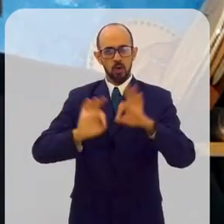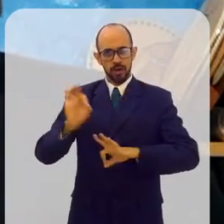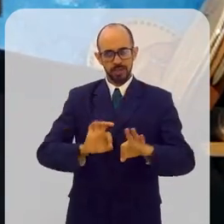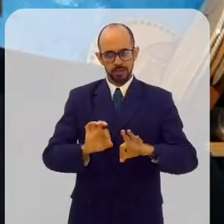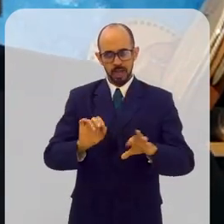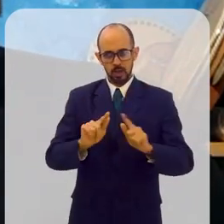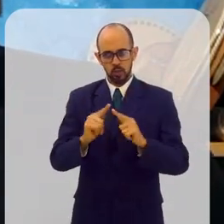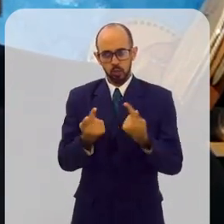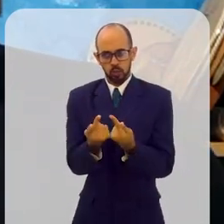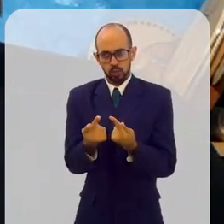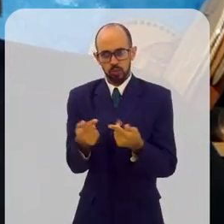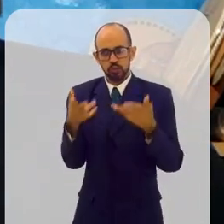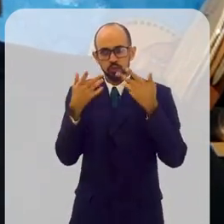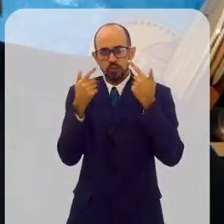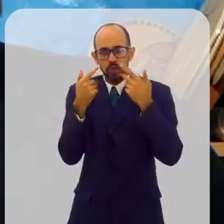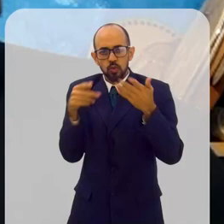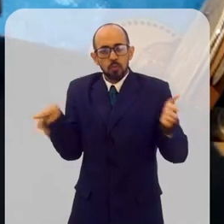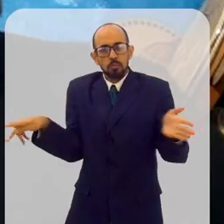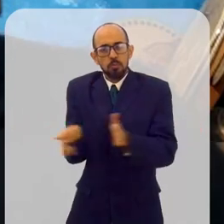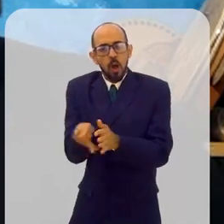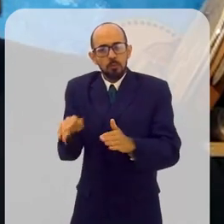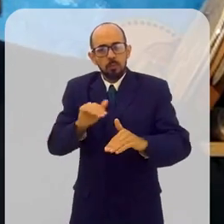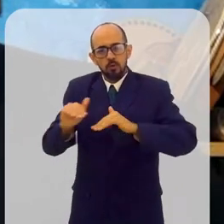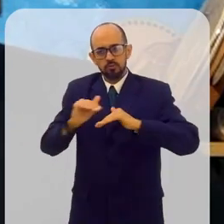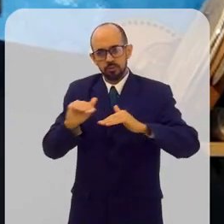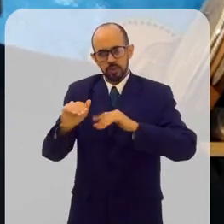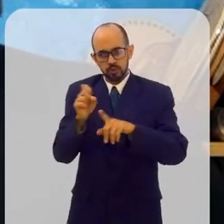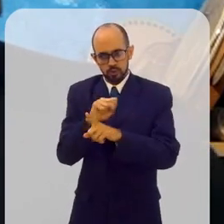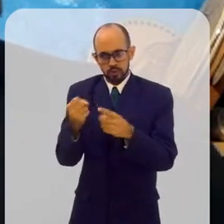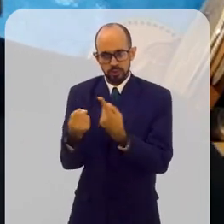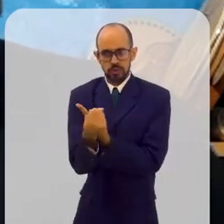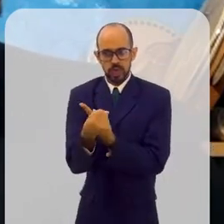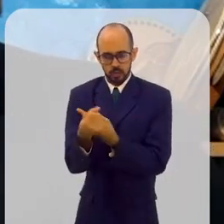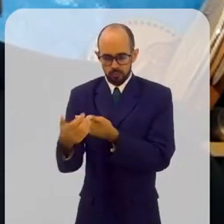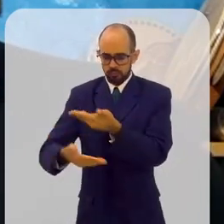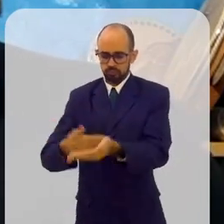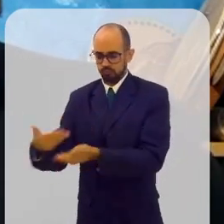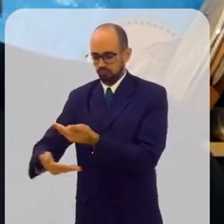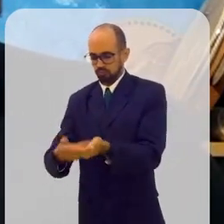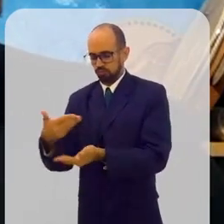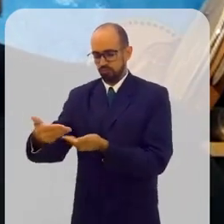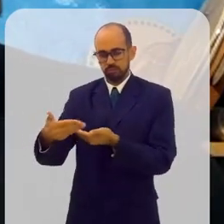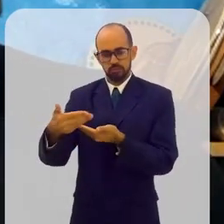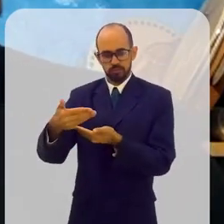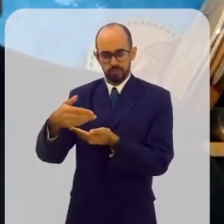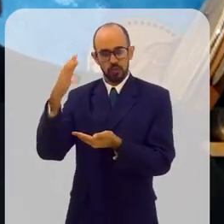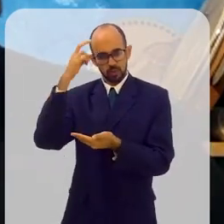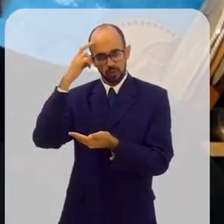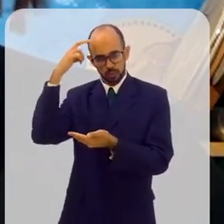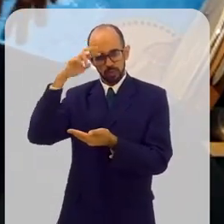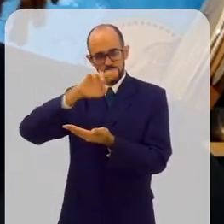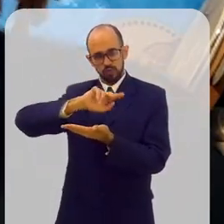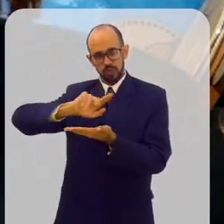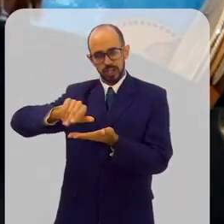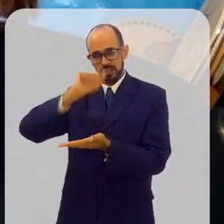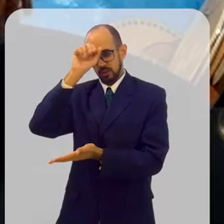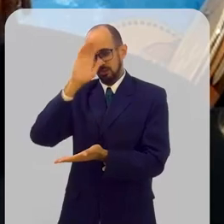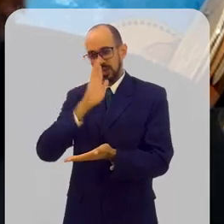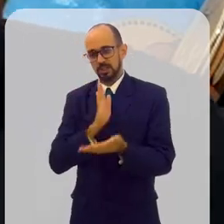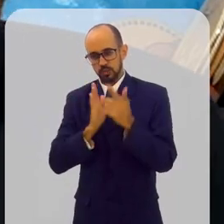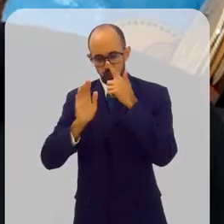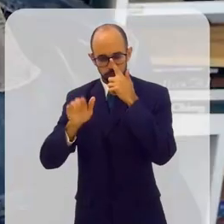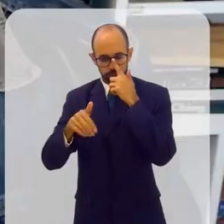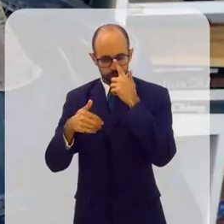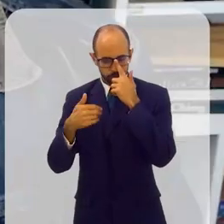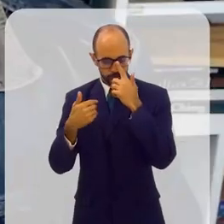a organizar grupos de intelectuais de teatro do próprio movimento social, né? A partir desse intercâmbio com grupos intelectuais do Brasil